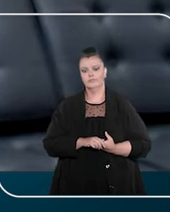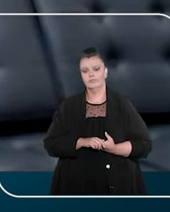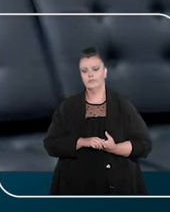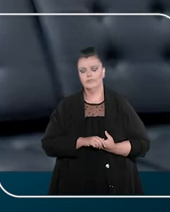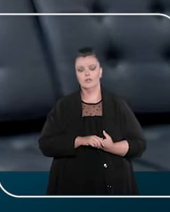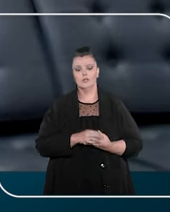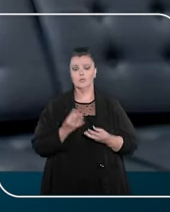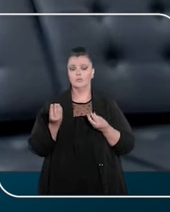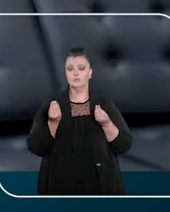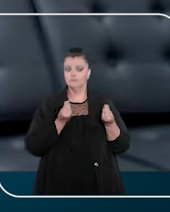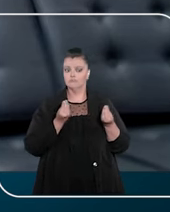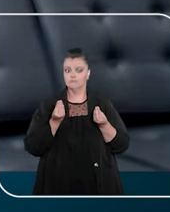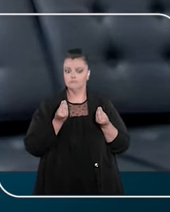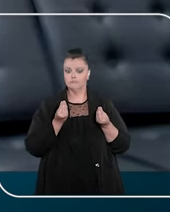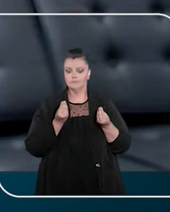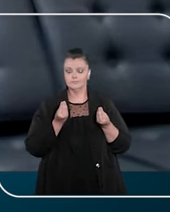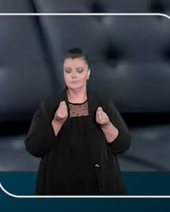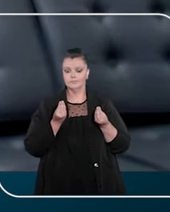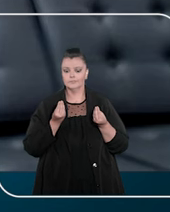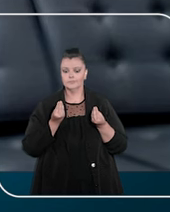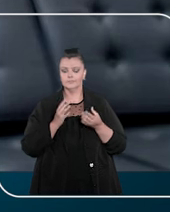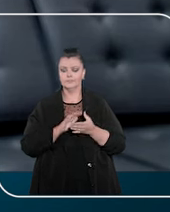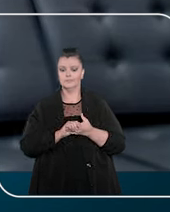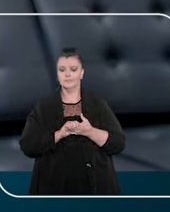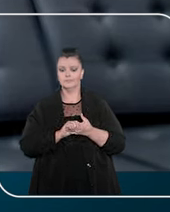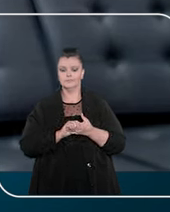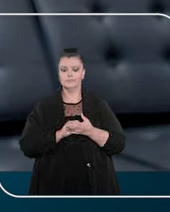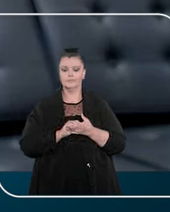nos fixarmos apenas